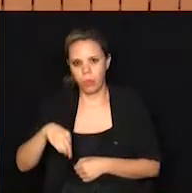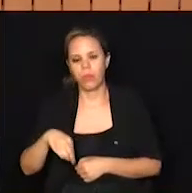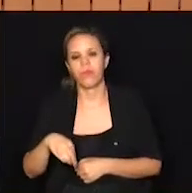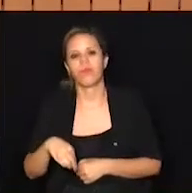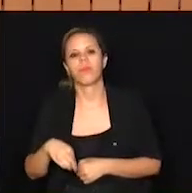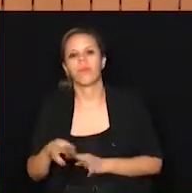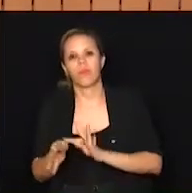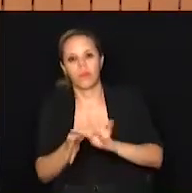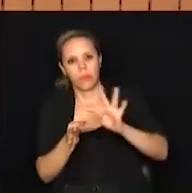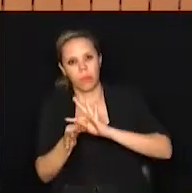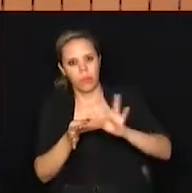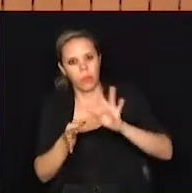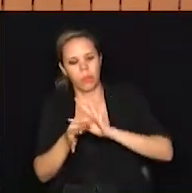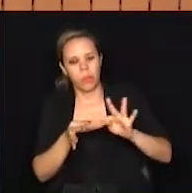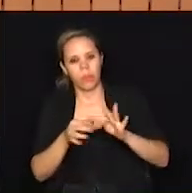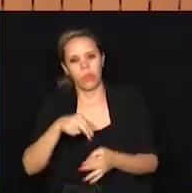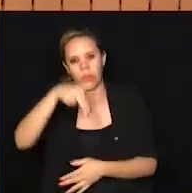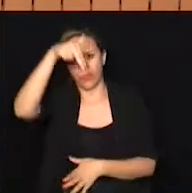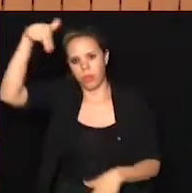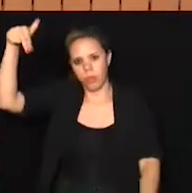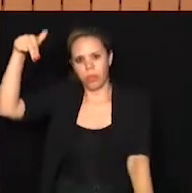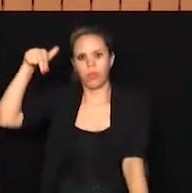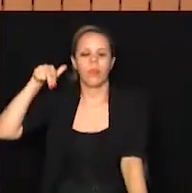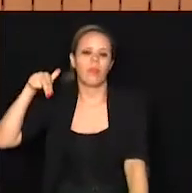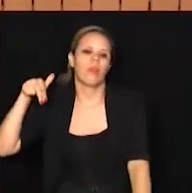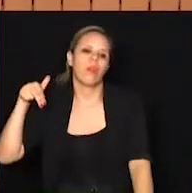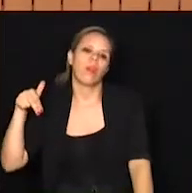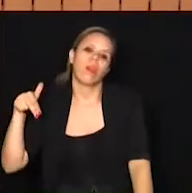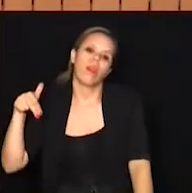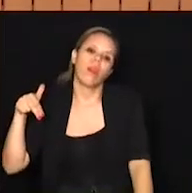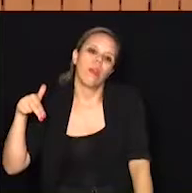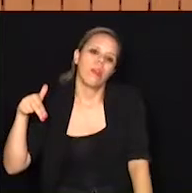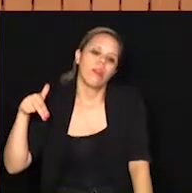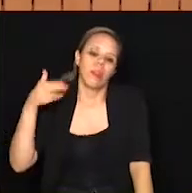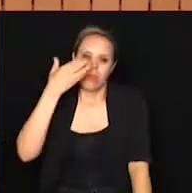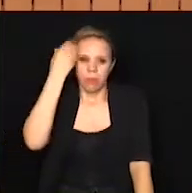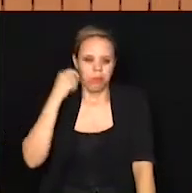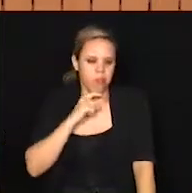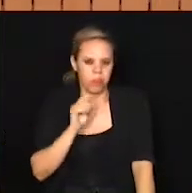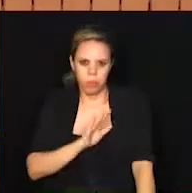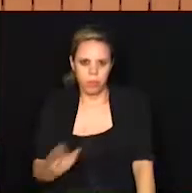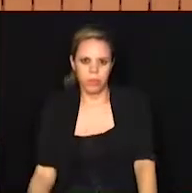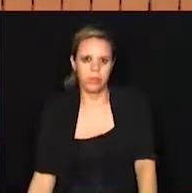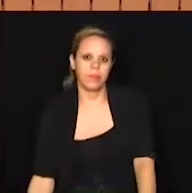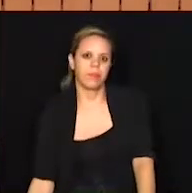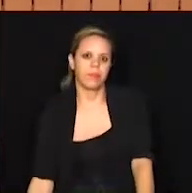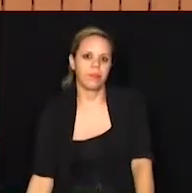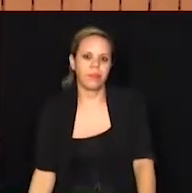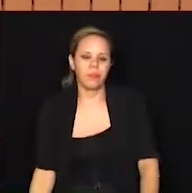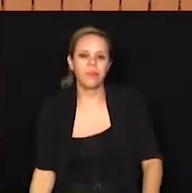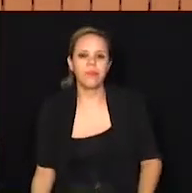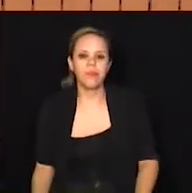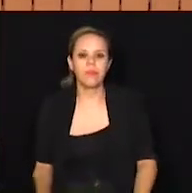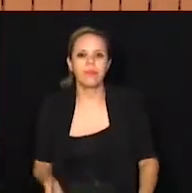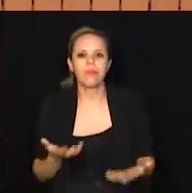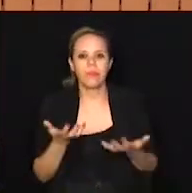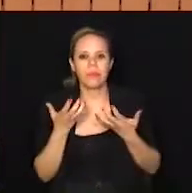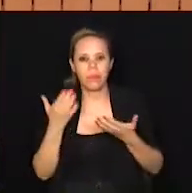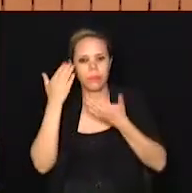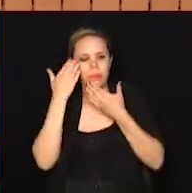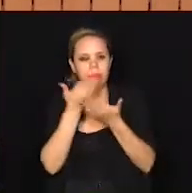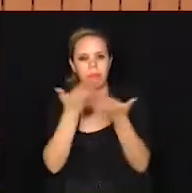segurança, a questão de saúde pública, né? A questão do risco, né, à vida e à saúde das